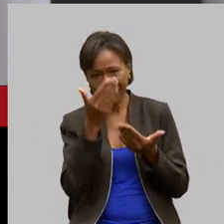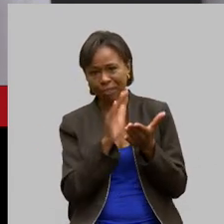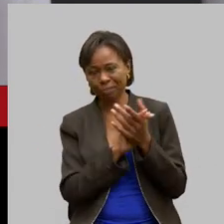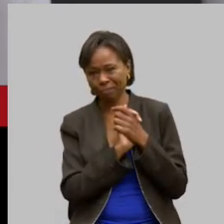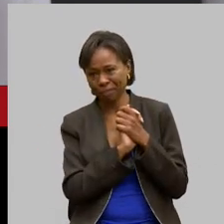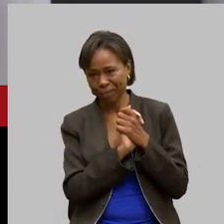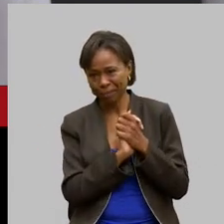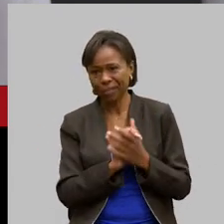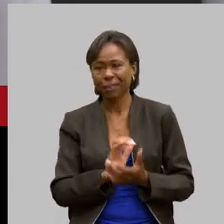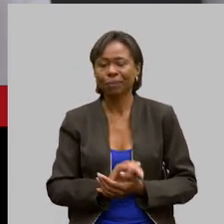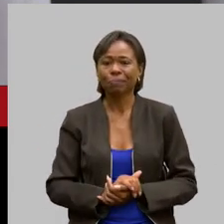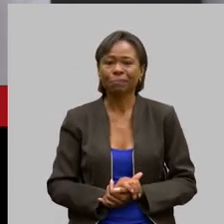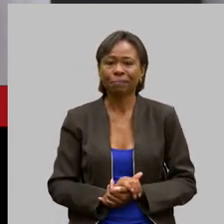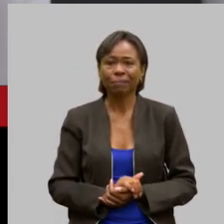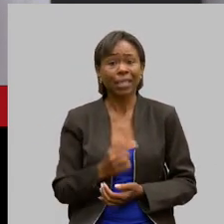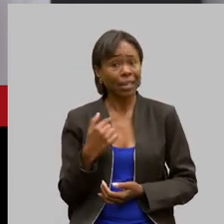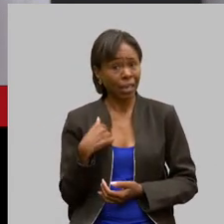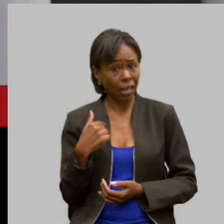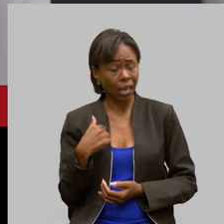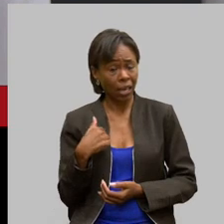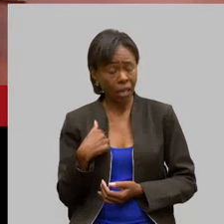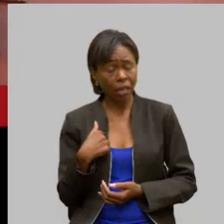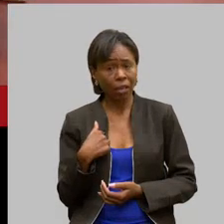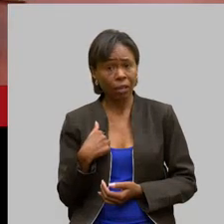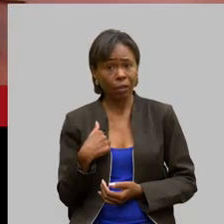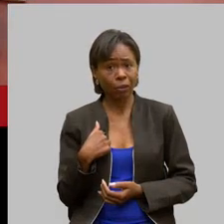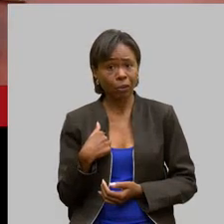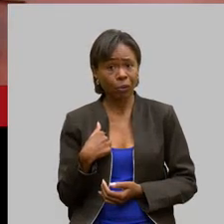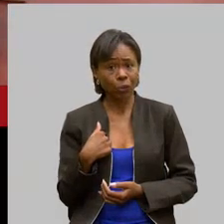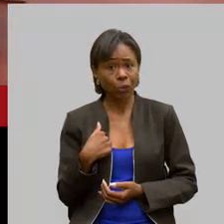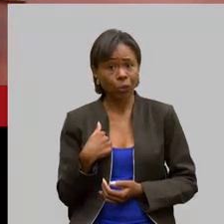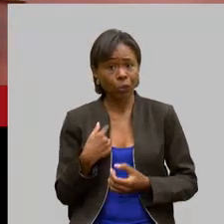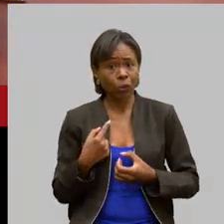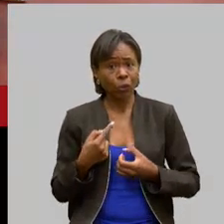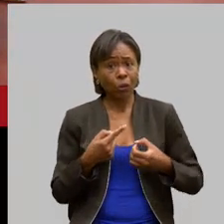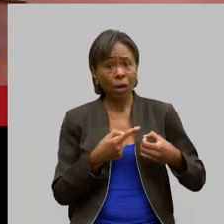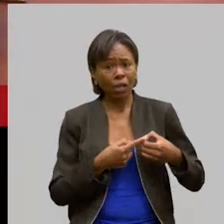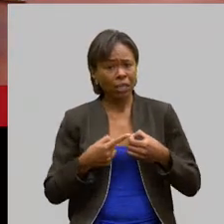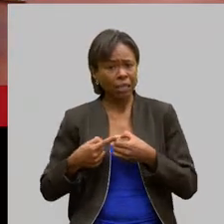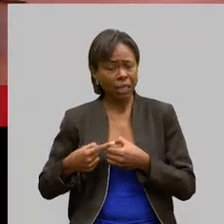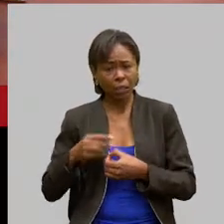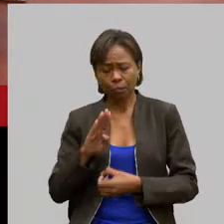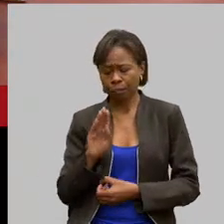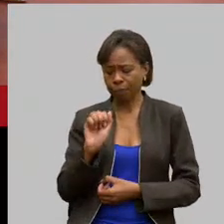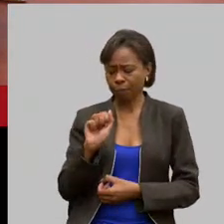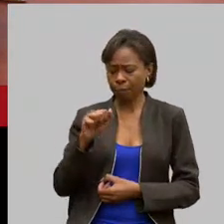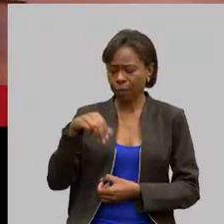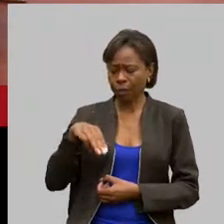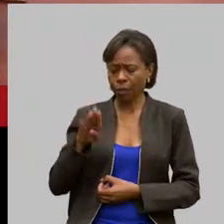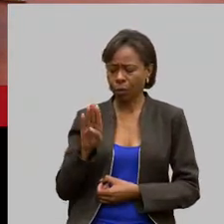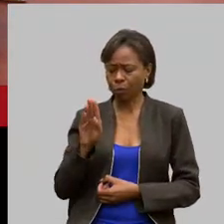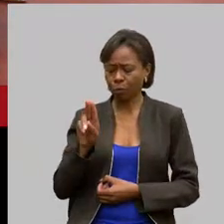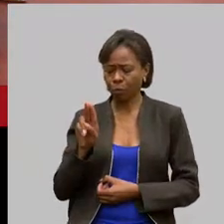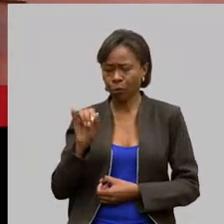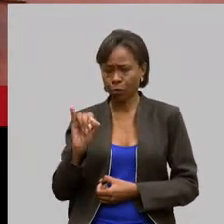eh eu sou cidadão honorário de Bambuí viu vizinho lá fui muitas vezes em luz mas eh eh seguindo